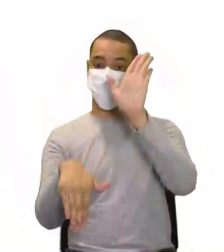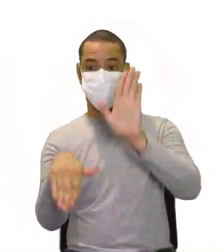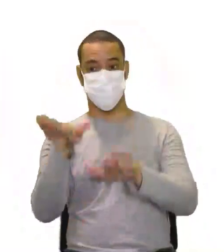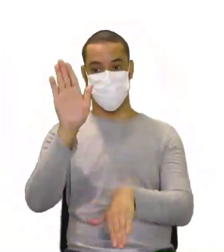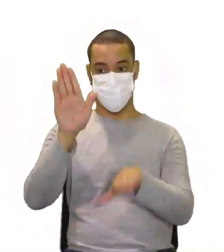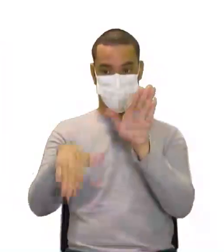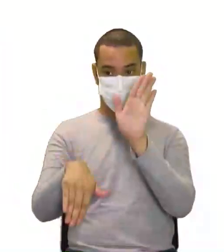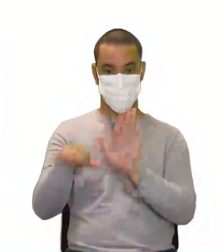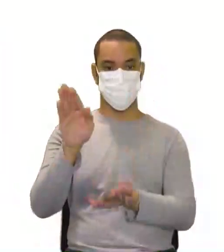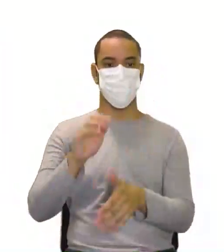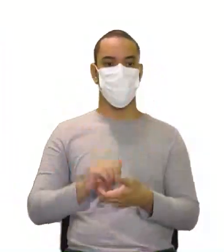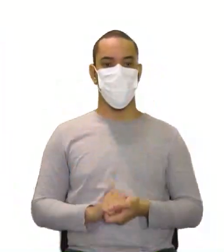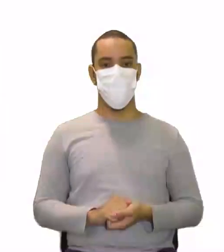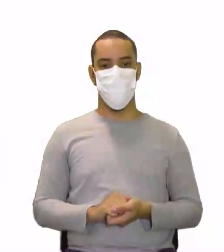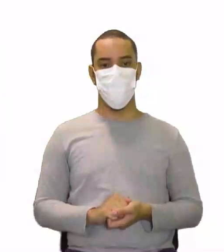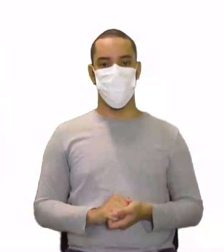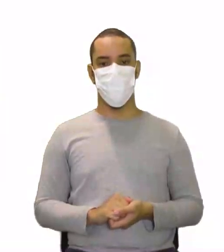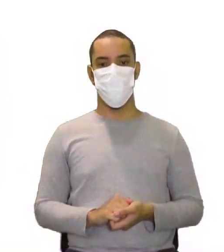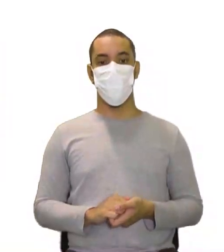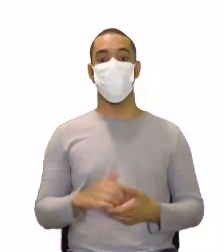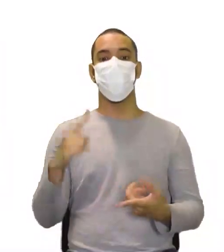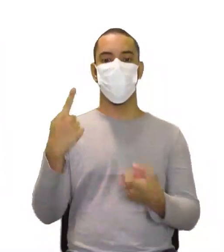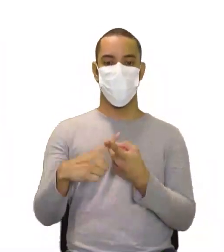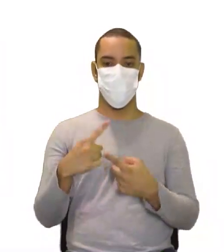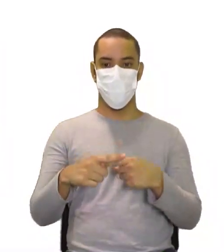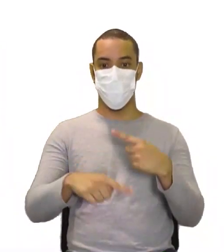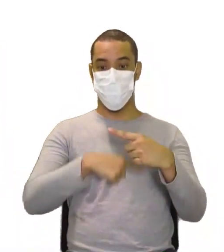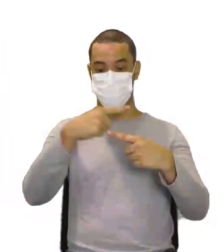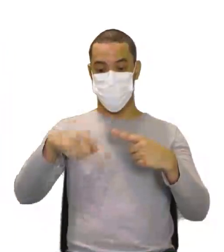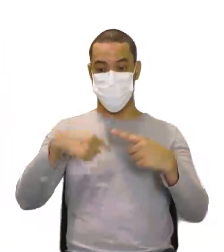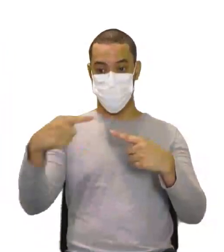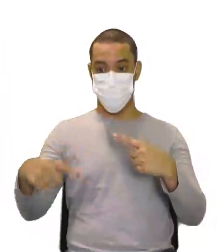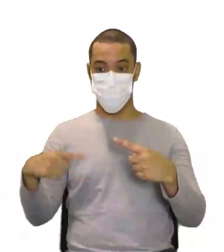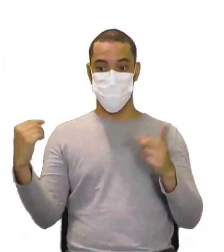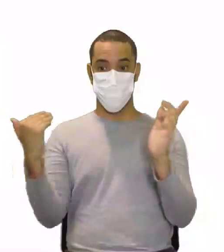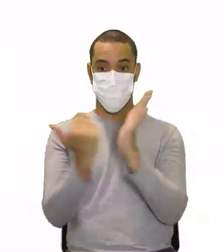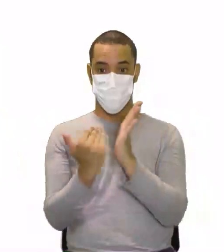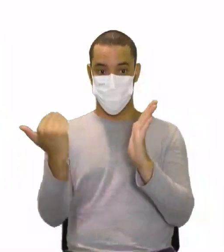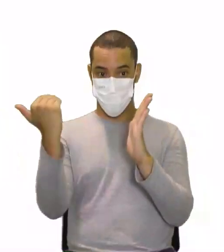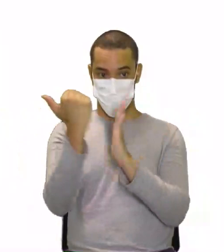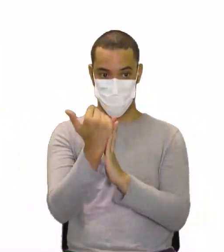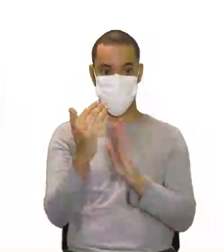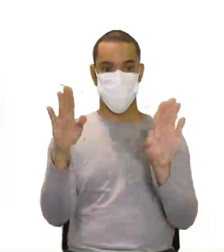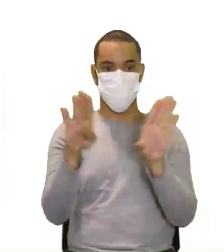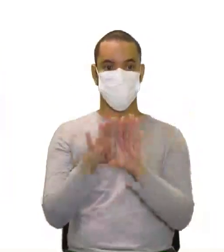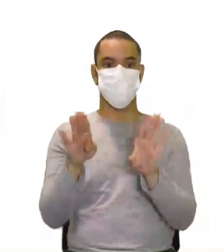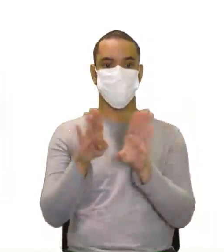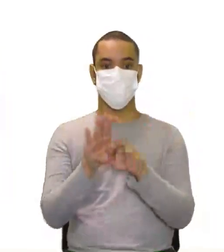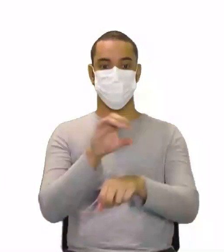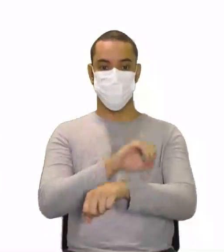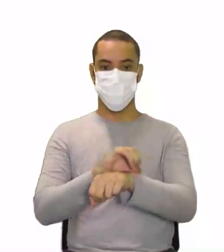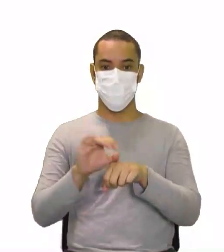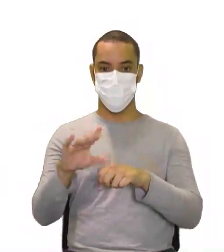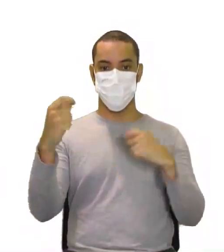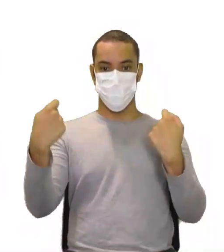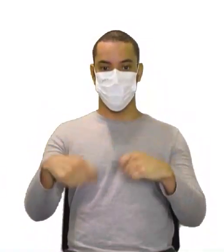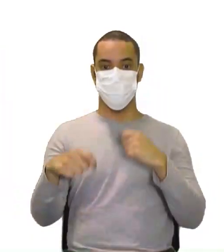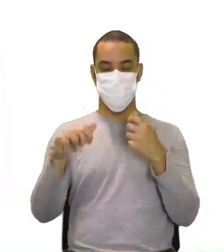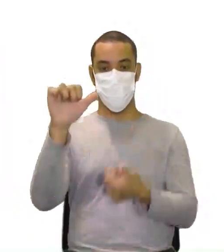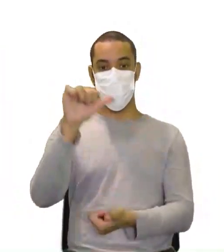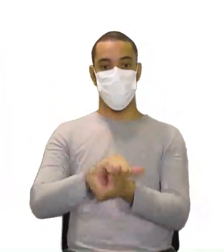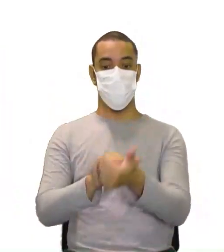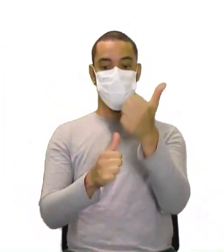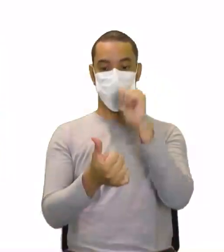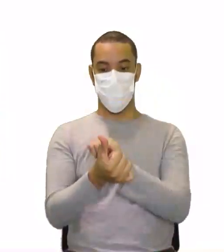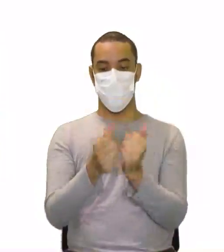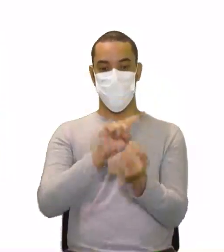Bom, como o fluxo através da espira está aumentando, o fluxo induzido deve se opor a